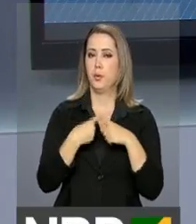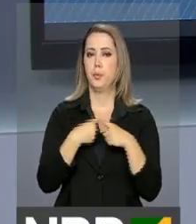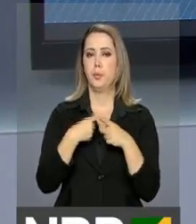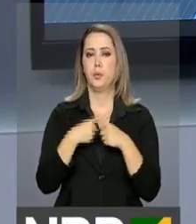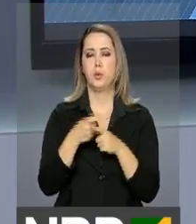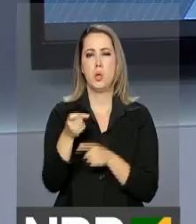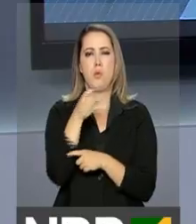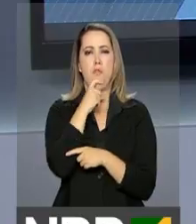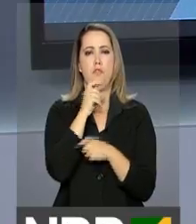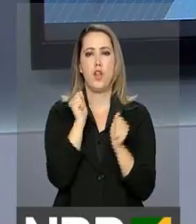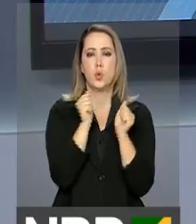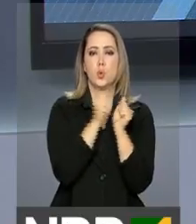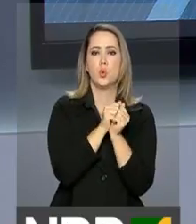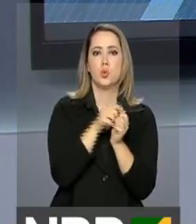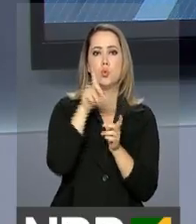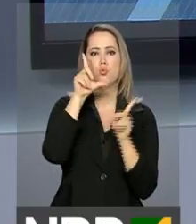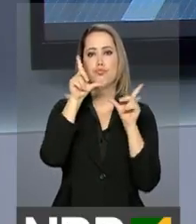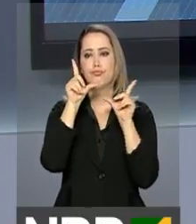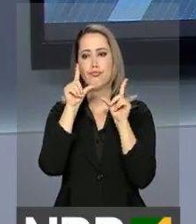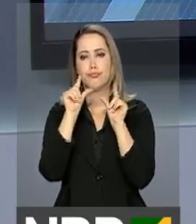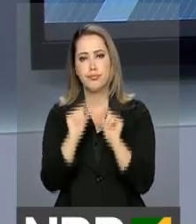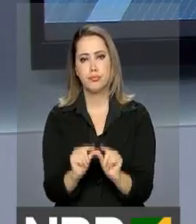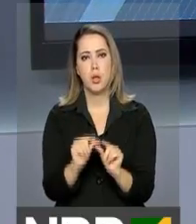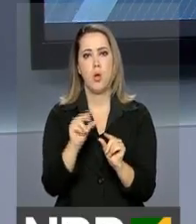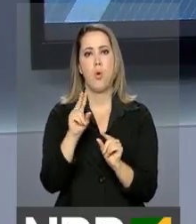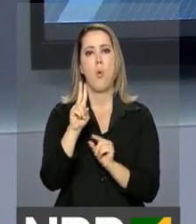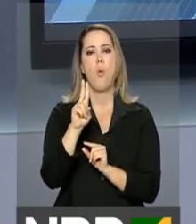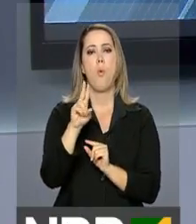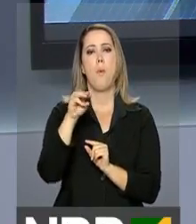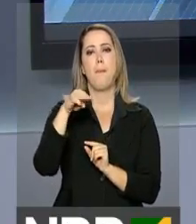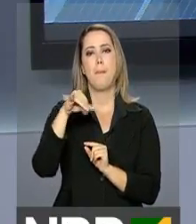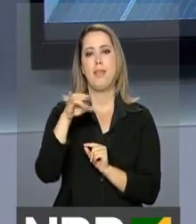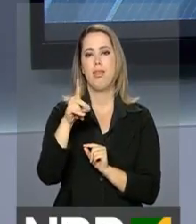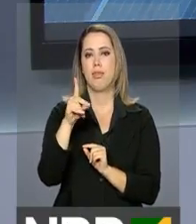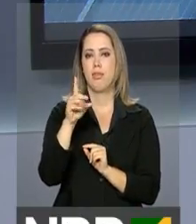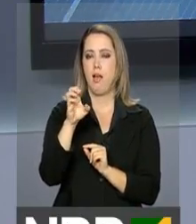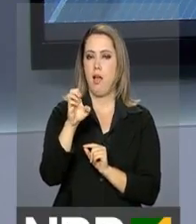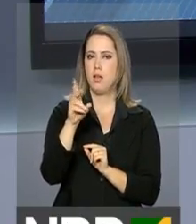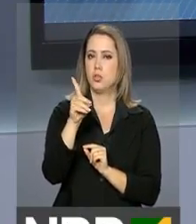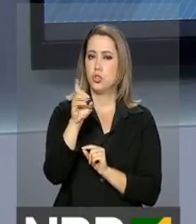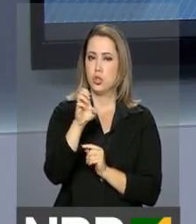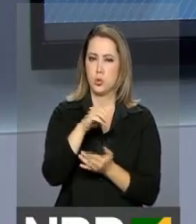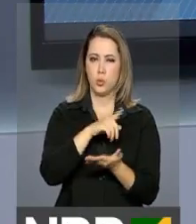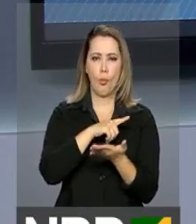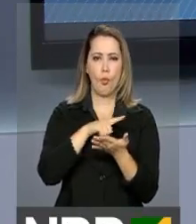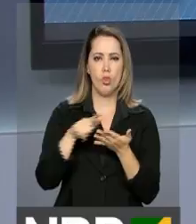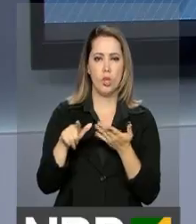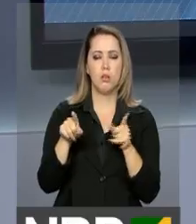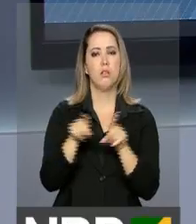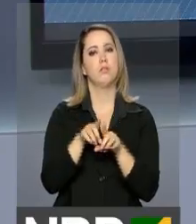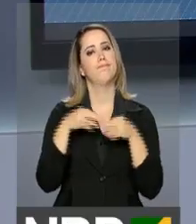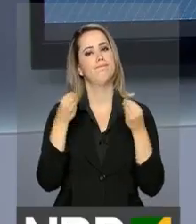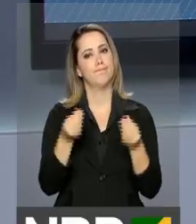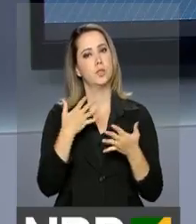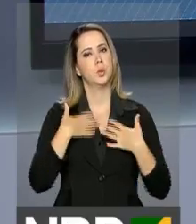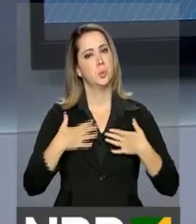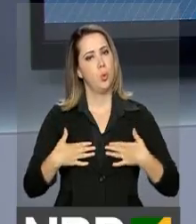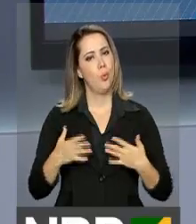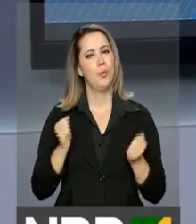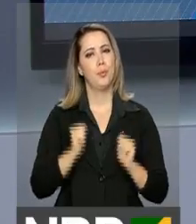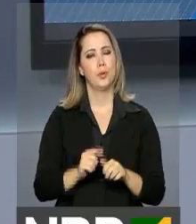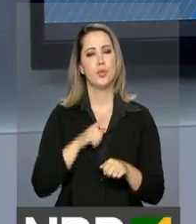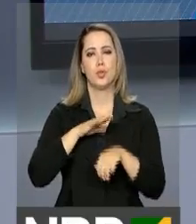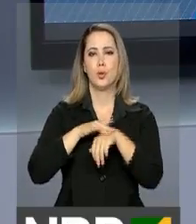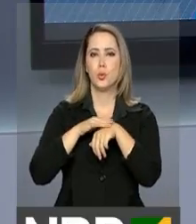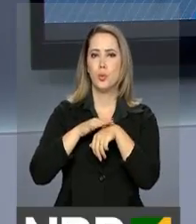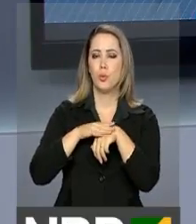inverno chega junto com a queda na umidade a mudança de estação deixa o corpo mais propícia doenças respiratórias como